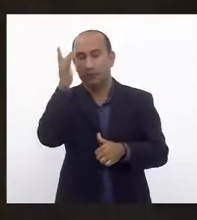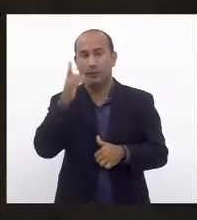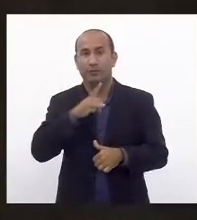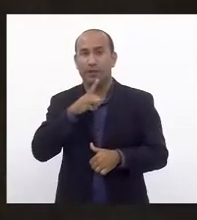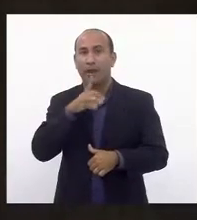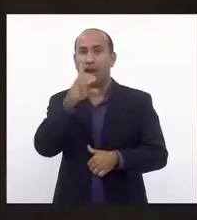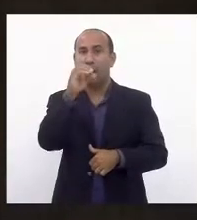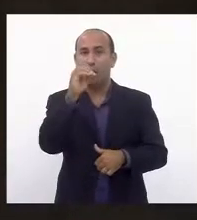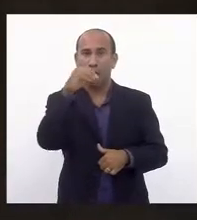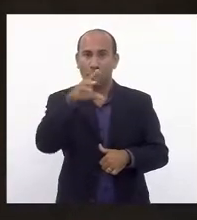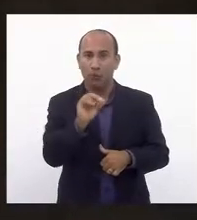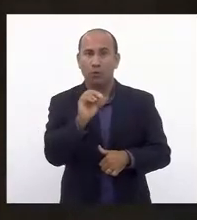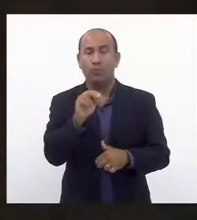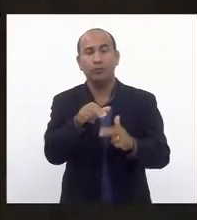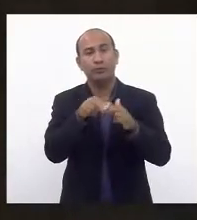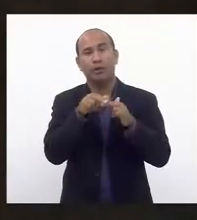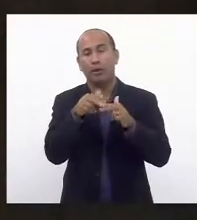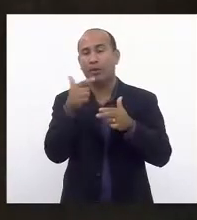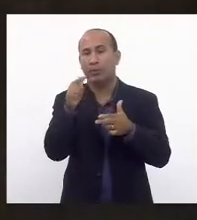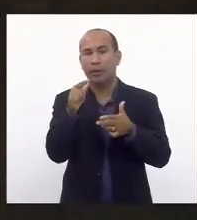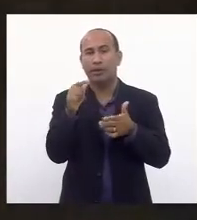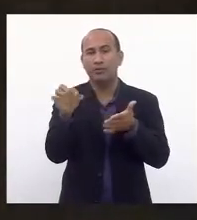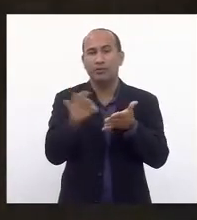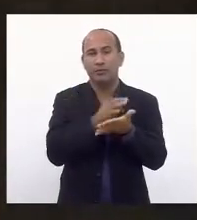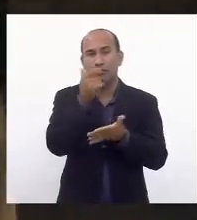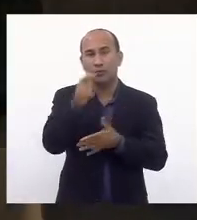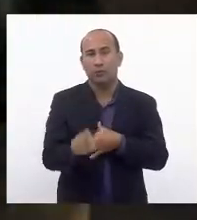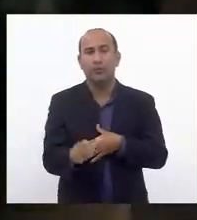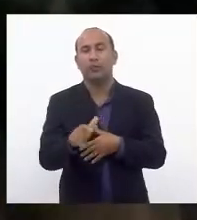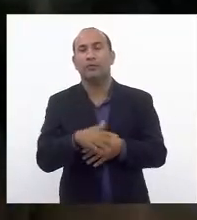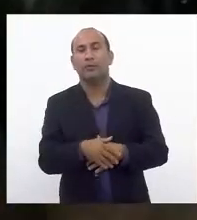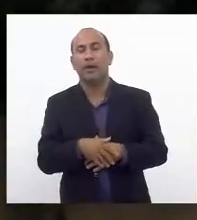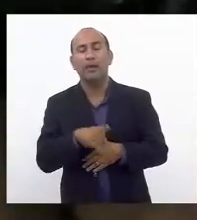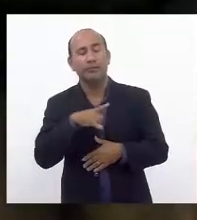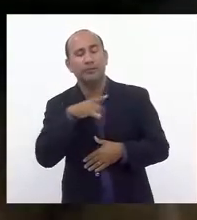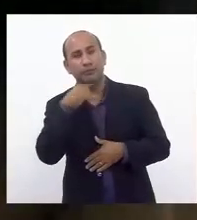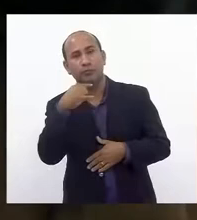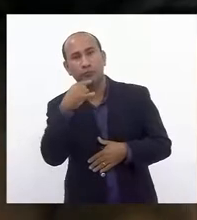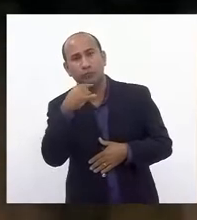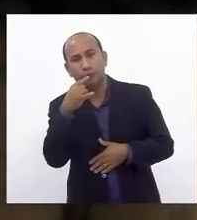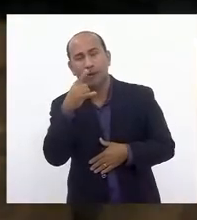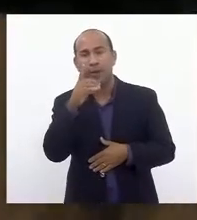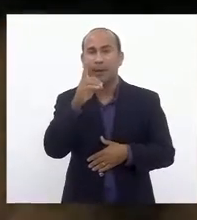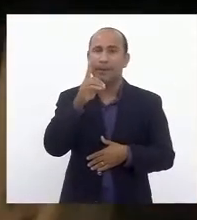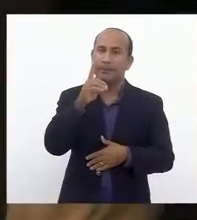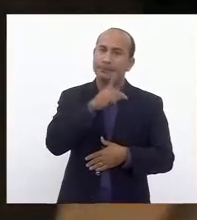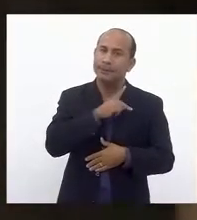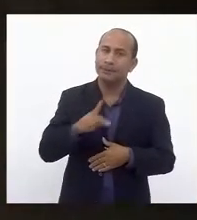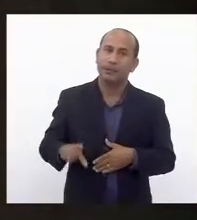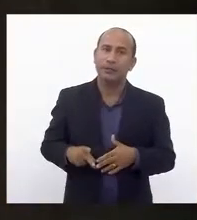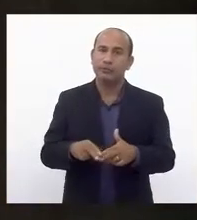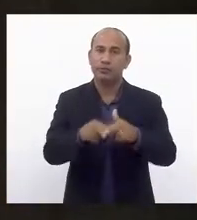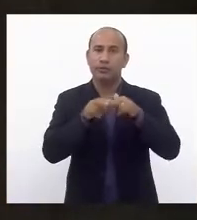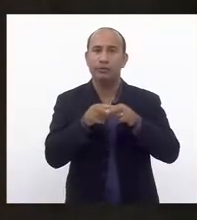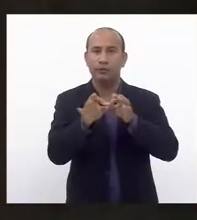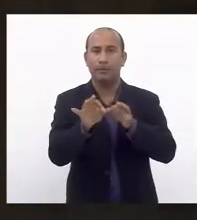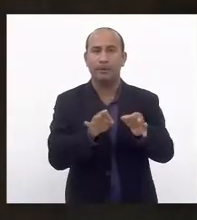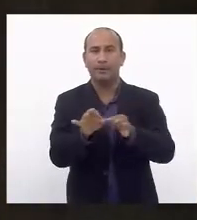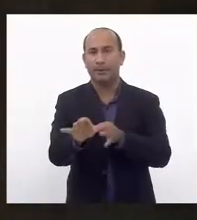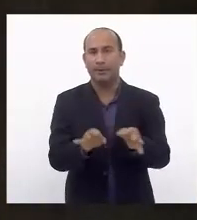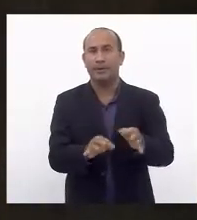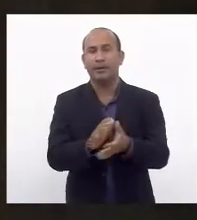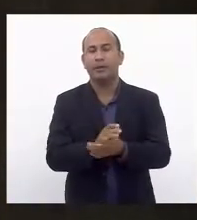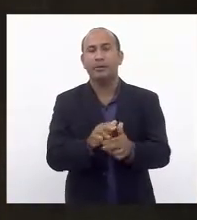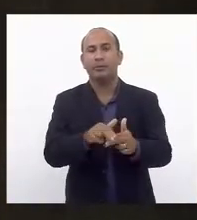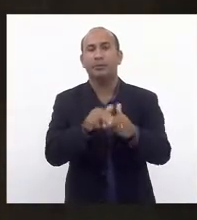dolo, ele é imprescritível. Tive muitas dúvidas, senhora Presidente, sobre esse projeto, sob o ponto de vista